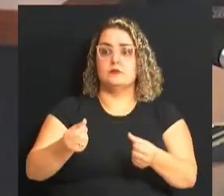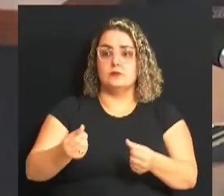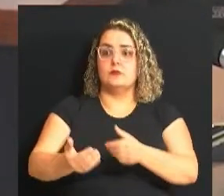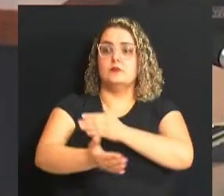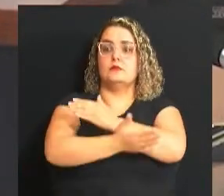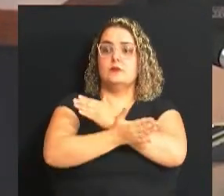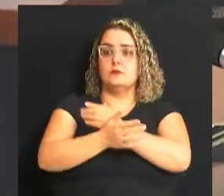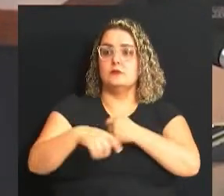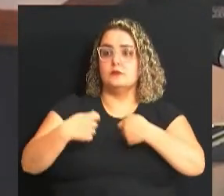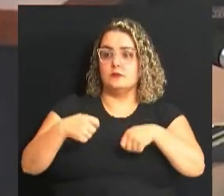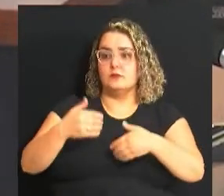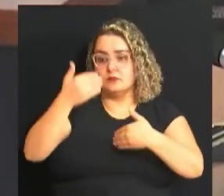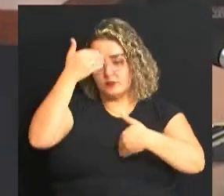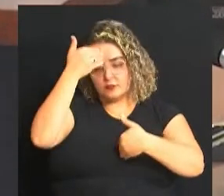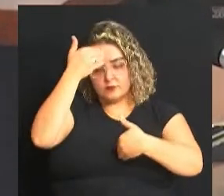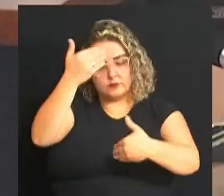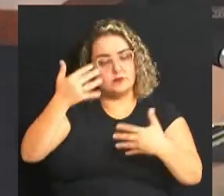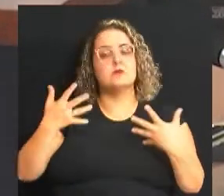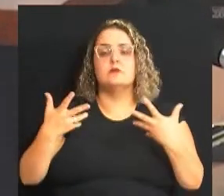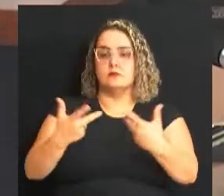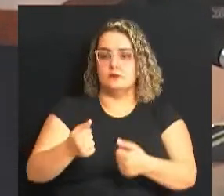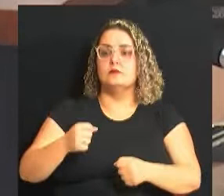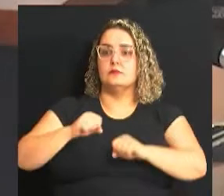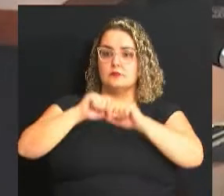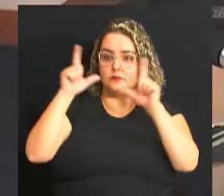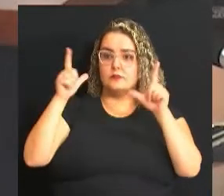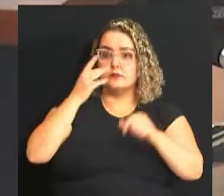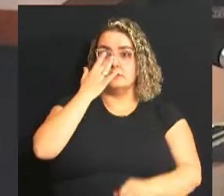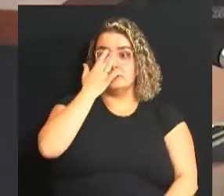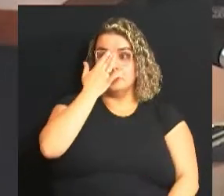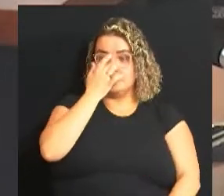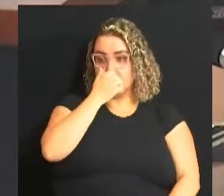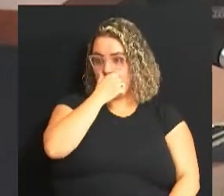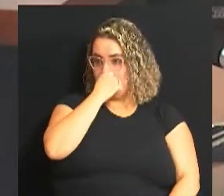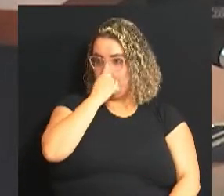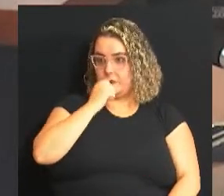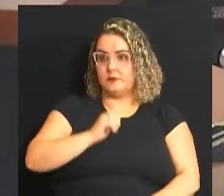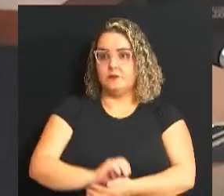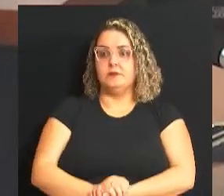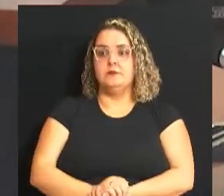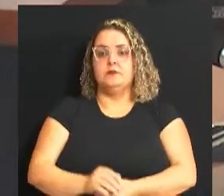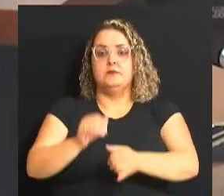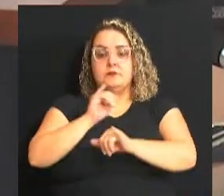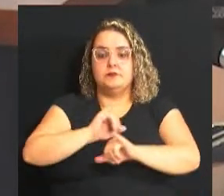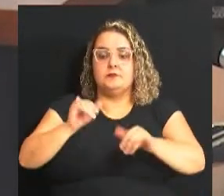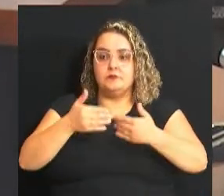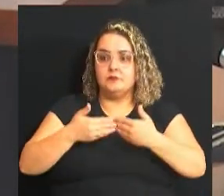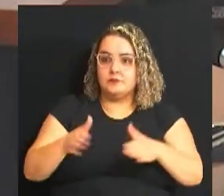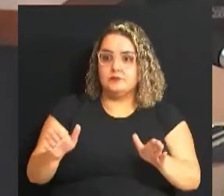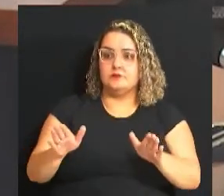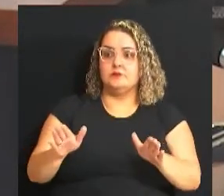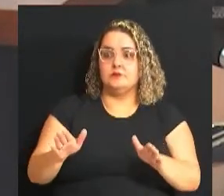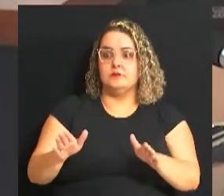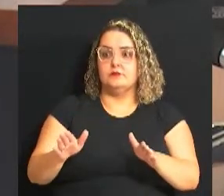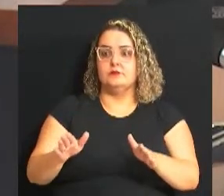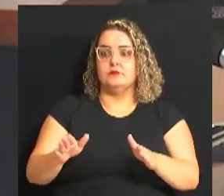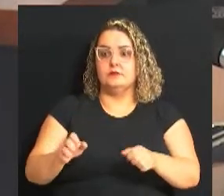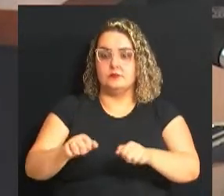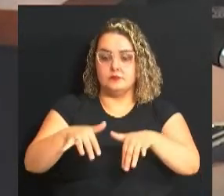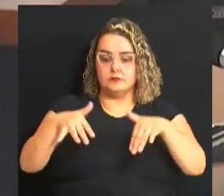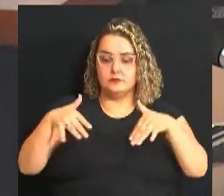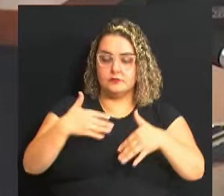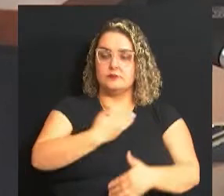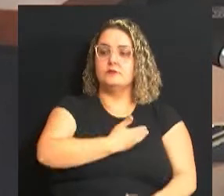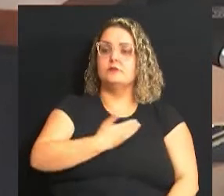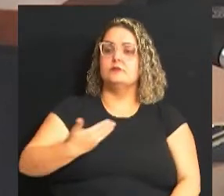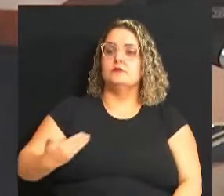precisamos. Então, gratidão a todos nesta manhã. Então, declarada aberta, vamos à audiência pública,